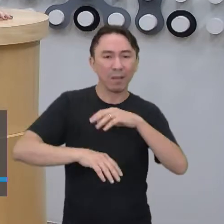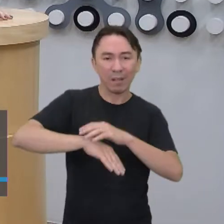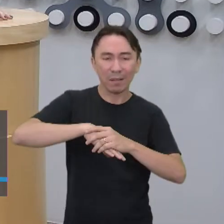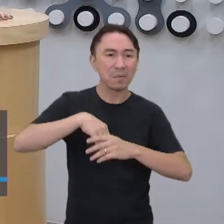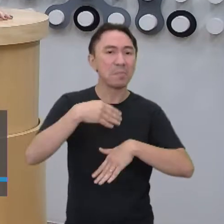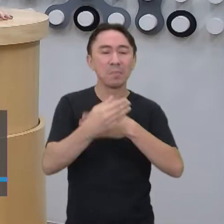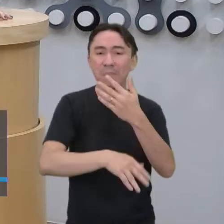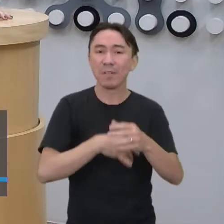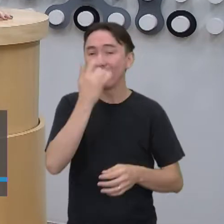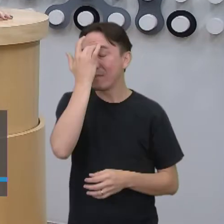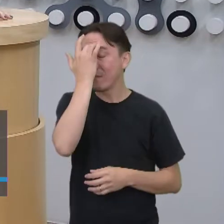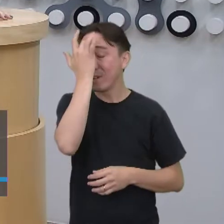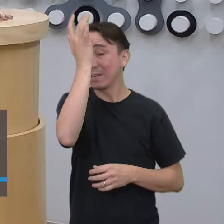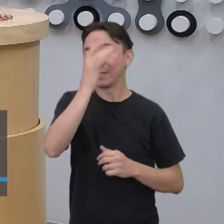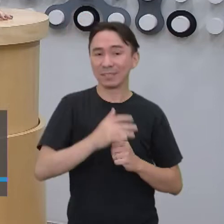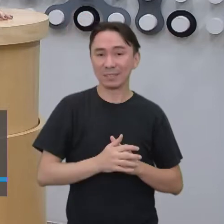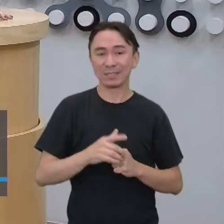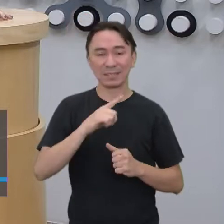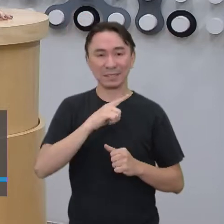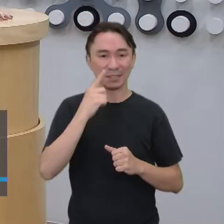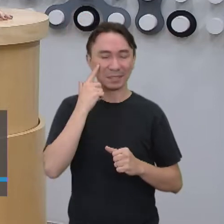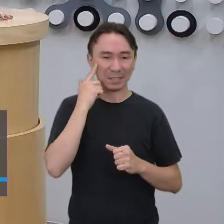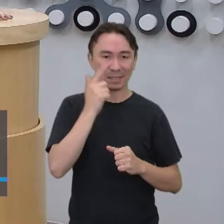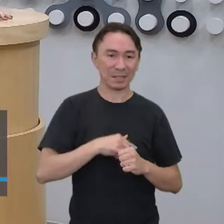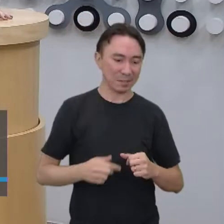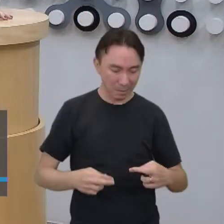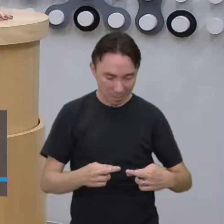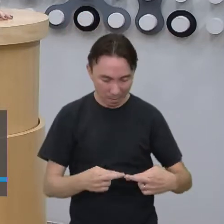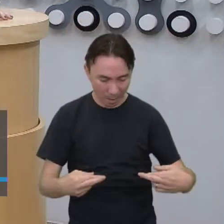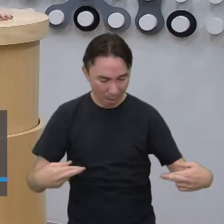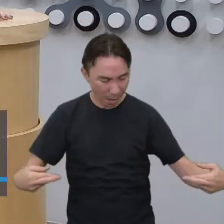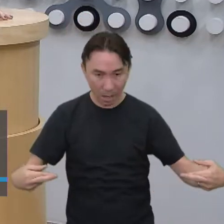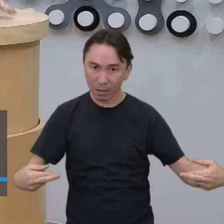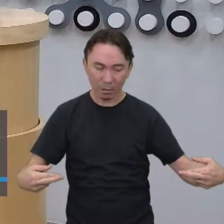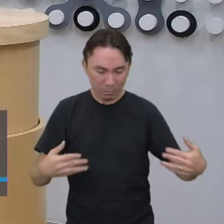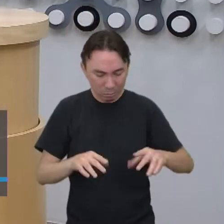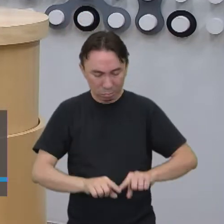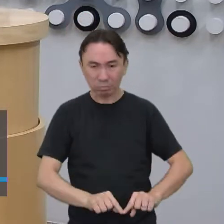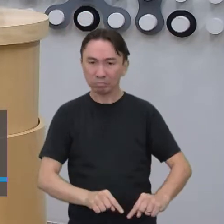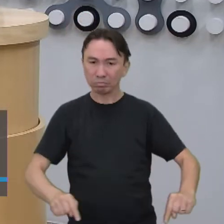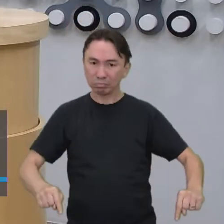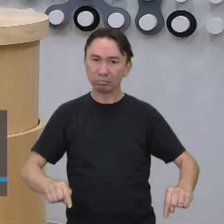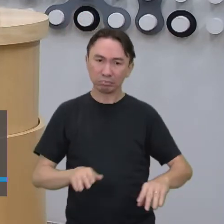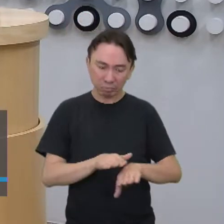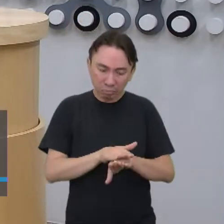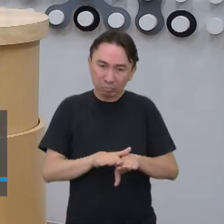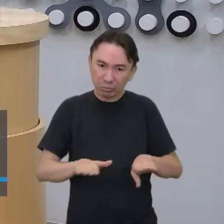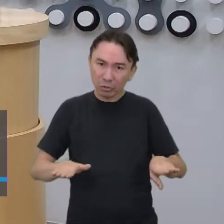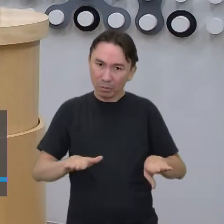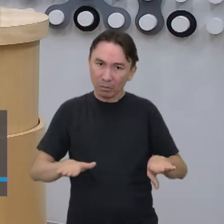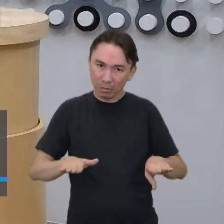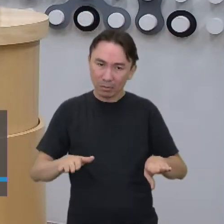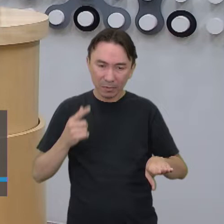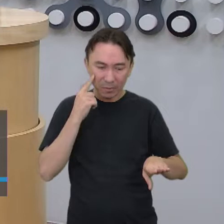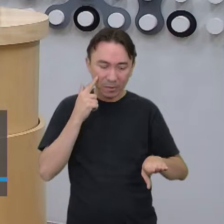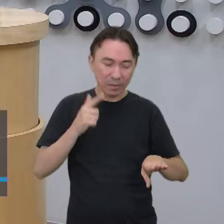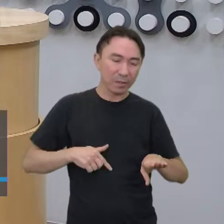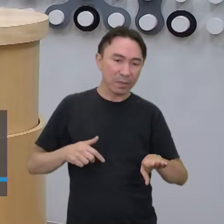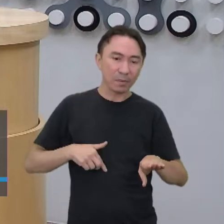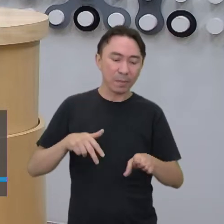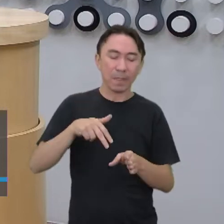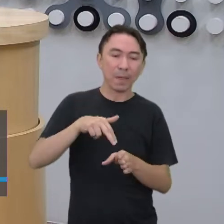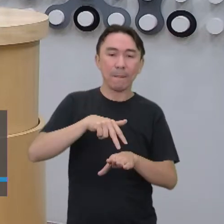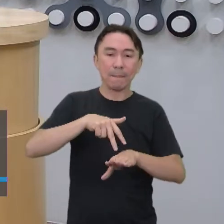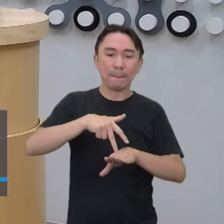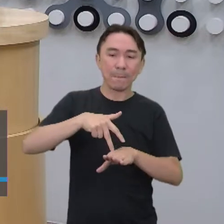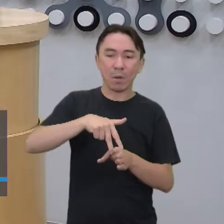colocar uma linha pendurada, coloca a linha no chão. Exato. Por quê? Porque a gente trabalha o equilíbrio ali no chão, né? Então aí, por